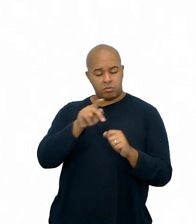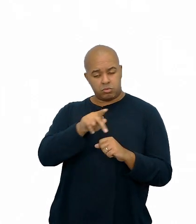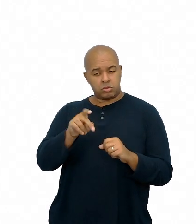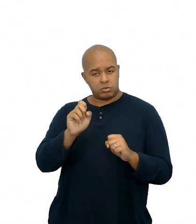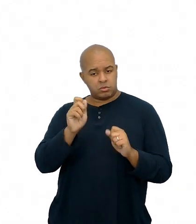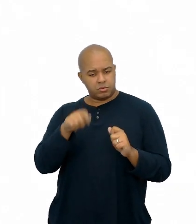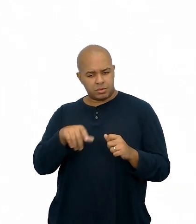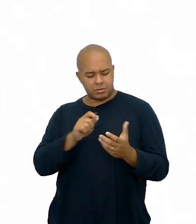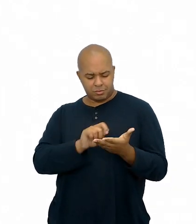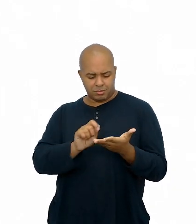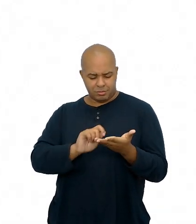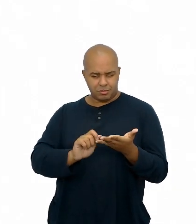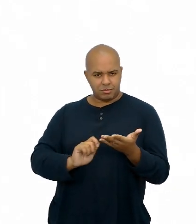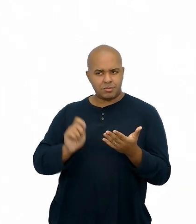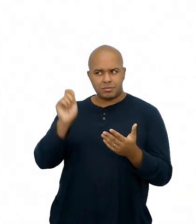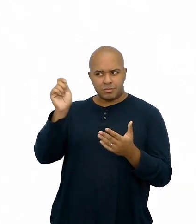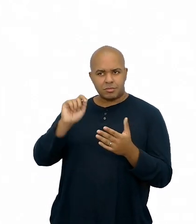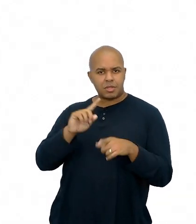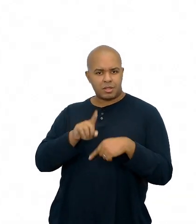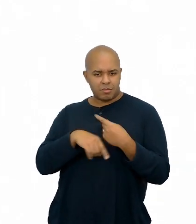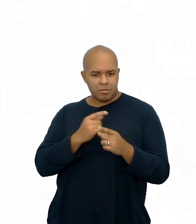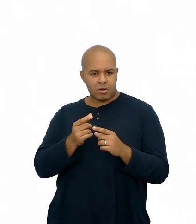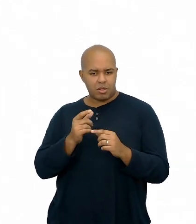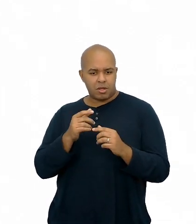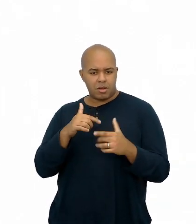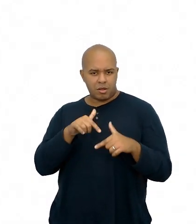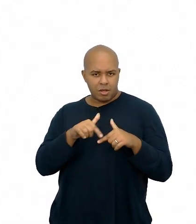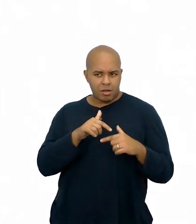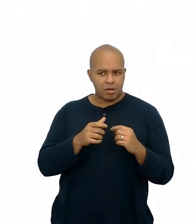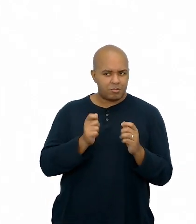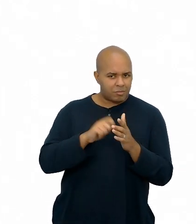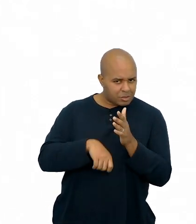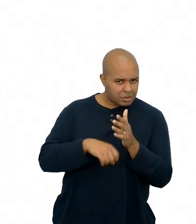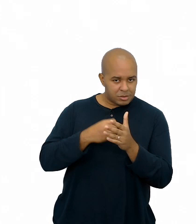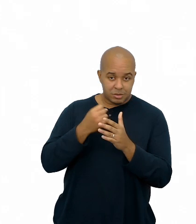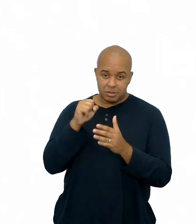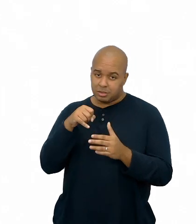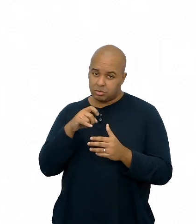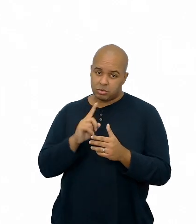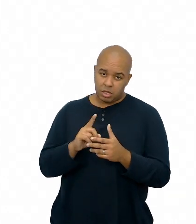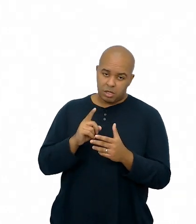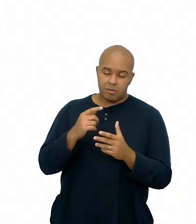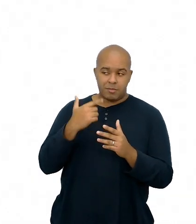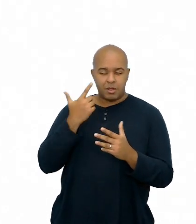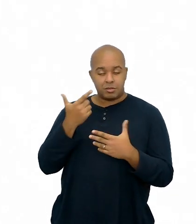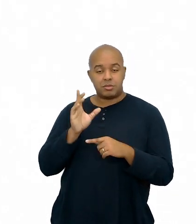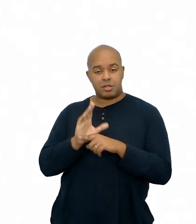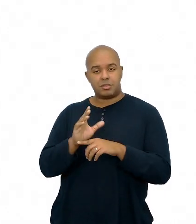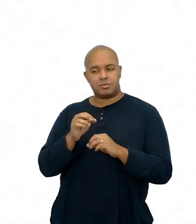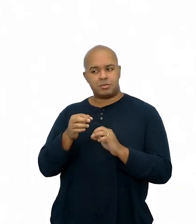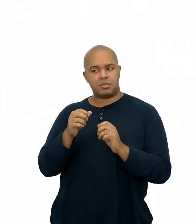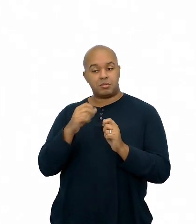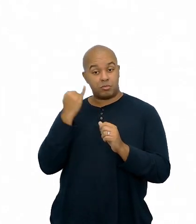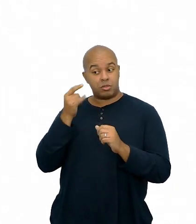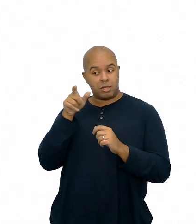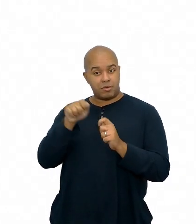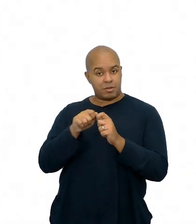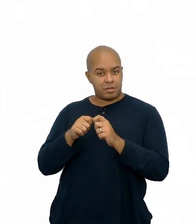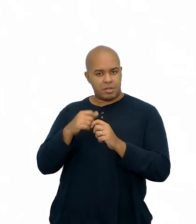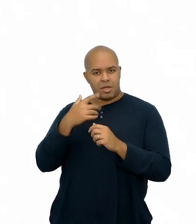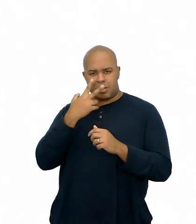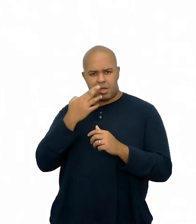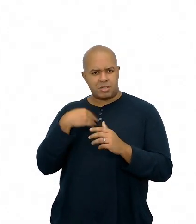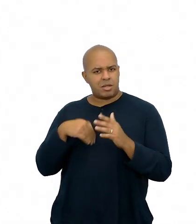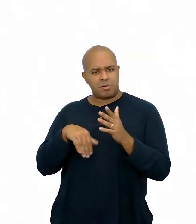vá anotando isso na lousa, até para depois a gente estar validando ou não, né? Mas o importante é que eles realizem essa